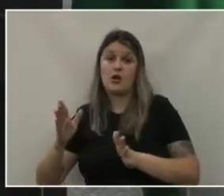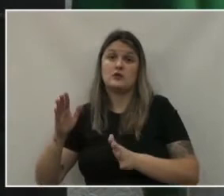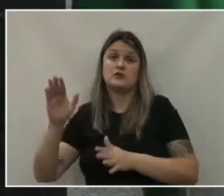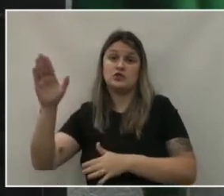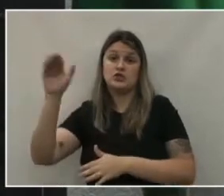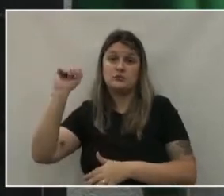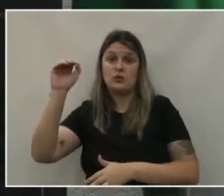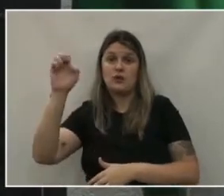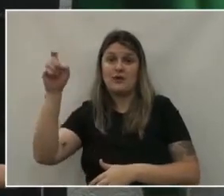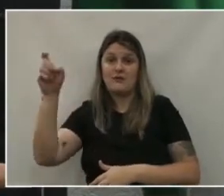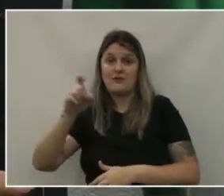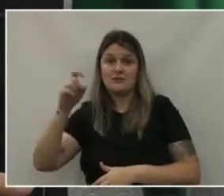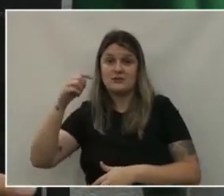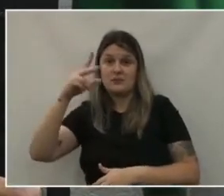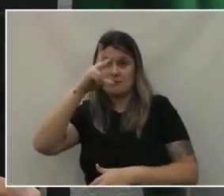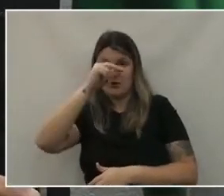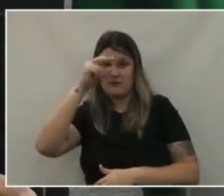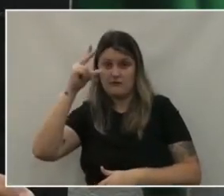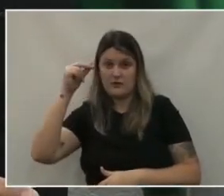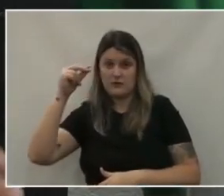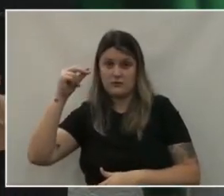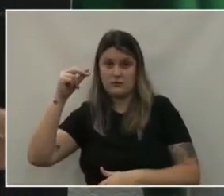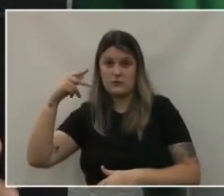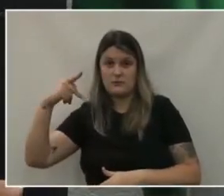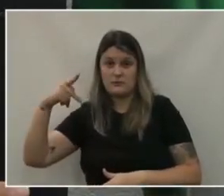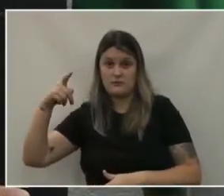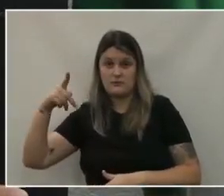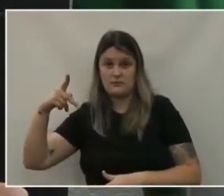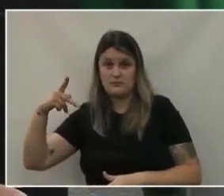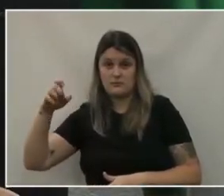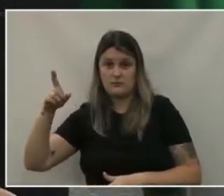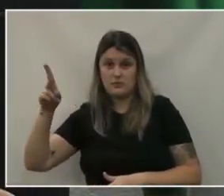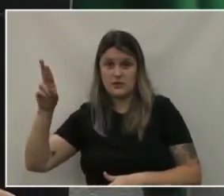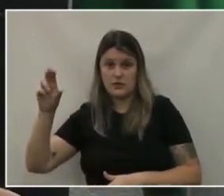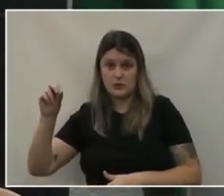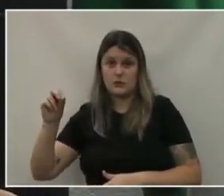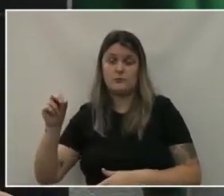aí, espero que o senhor faça também, e eu vou votar sim,